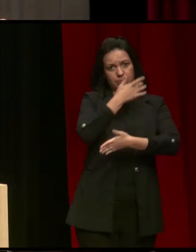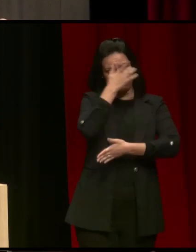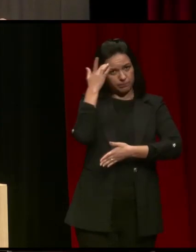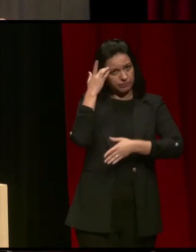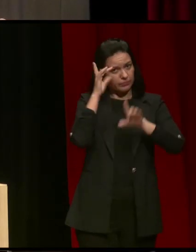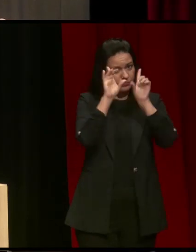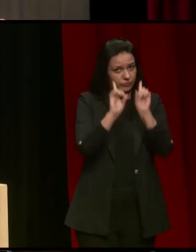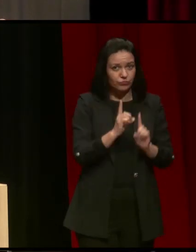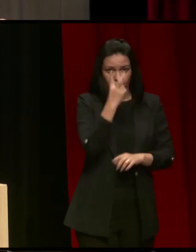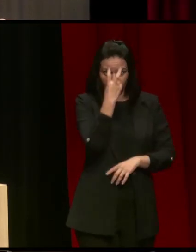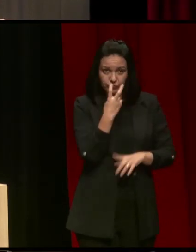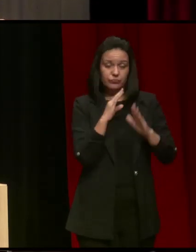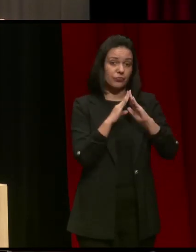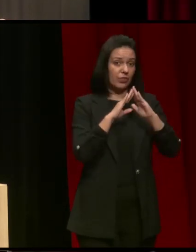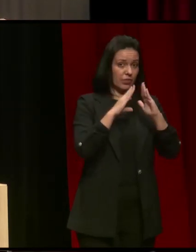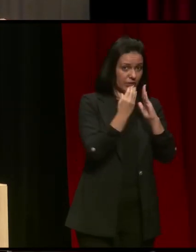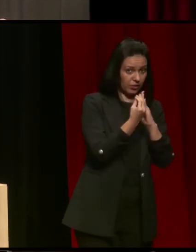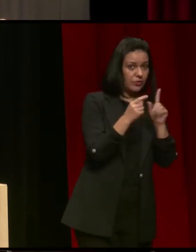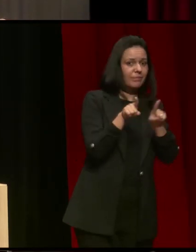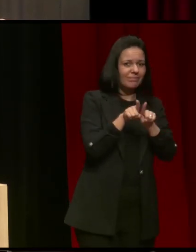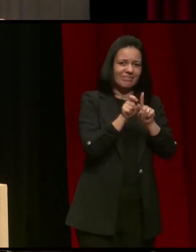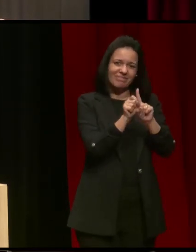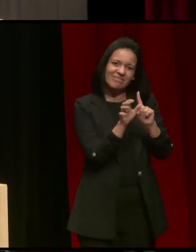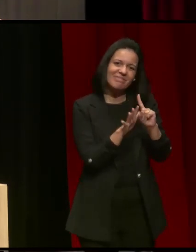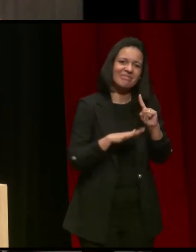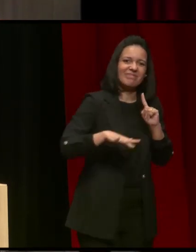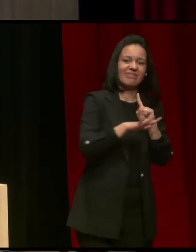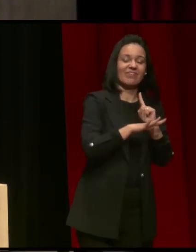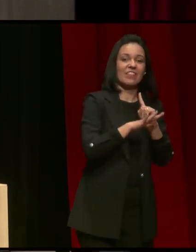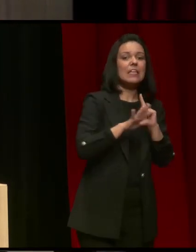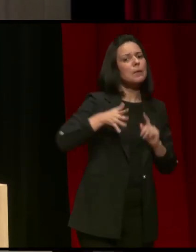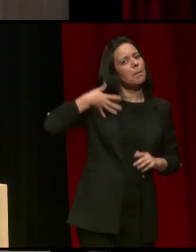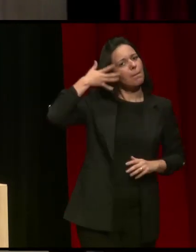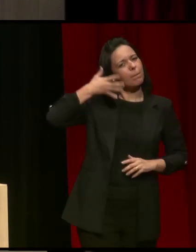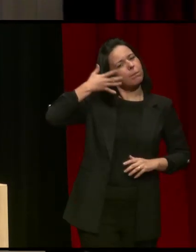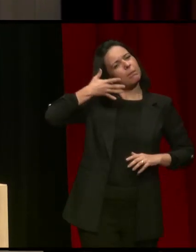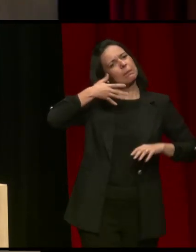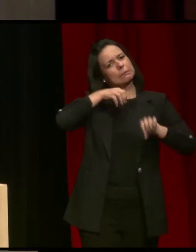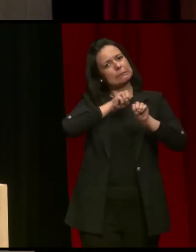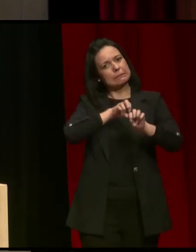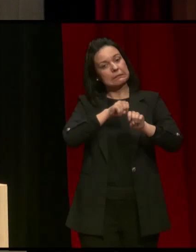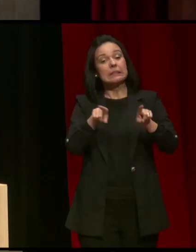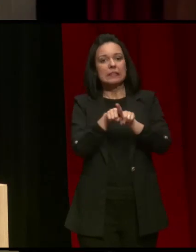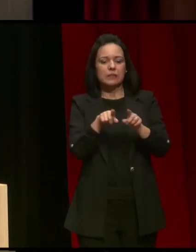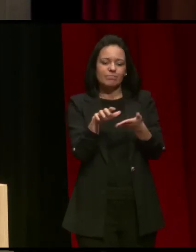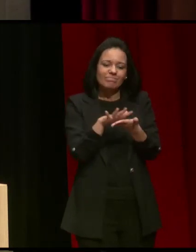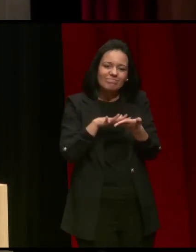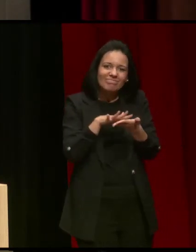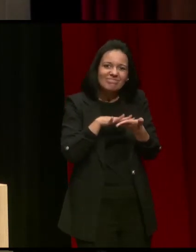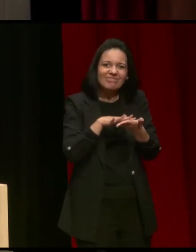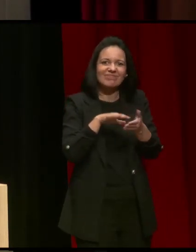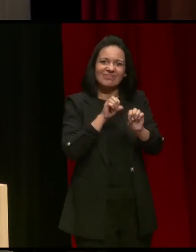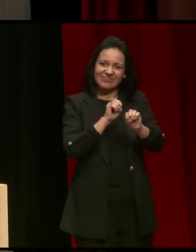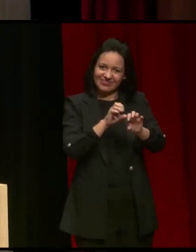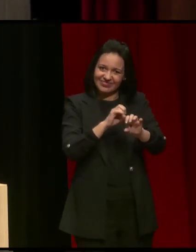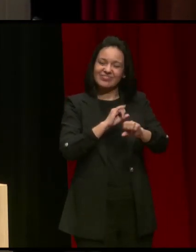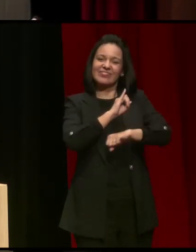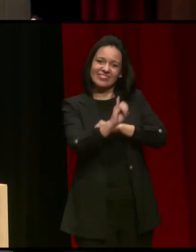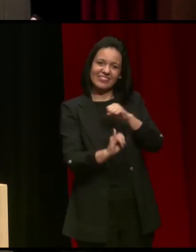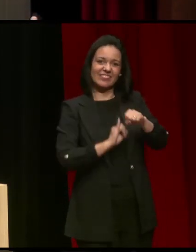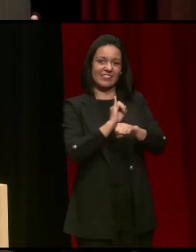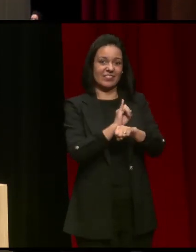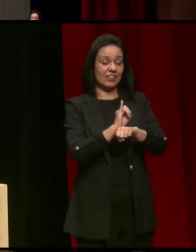visual na igreja e na sociedade como um todo, promovendo palestras e o aprendizado do Braille online e